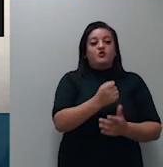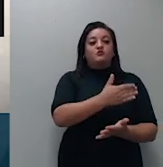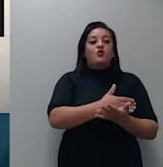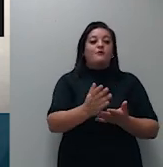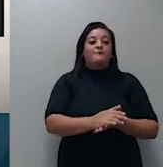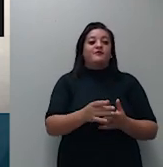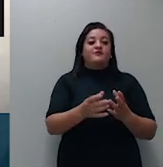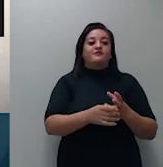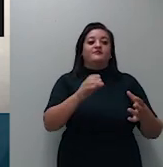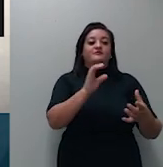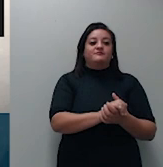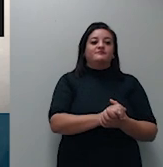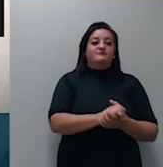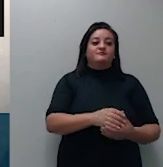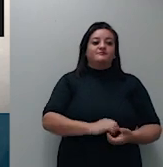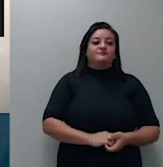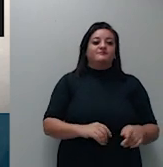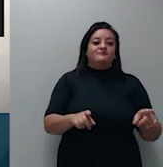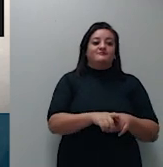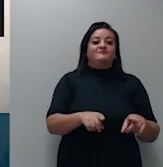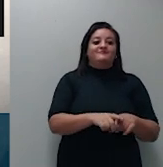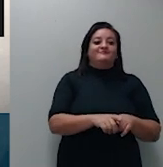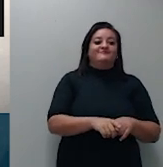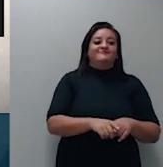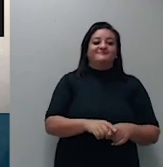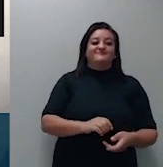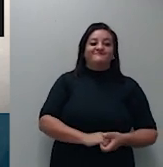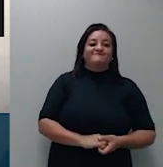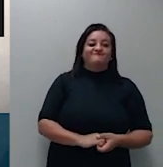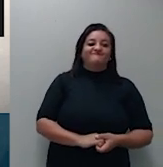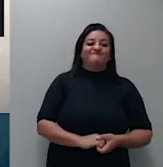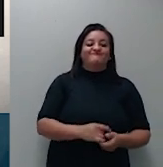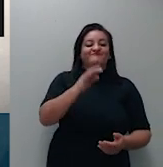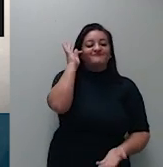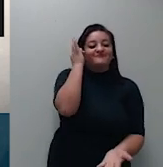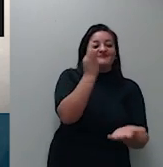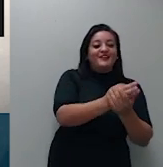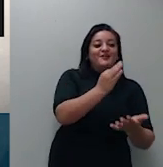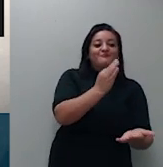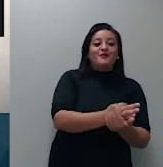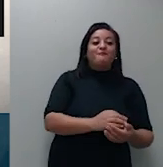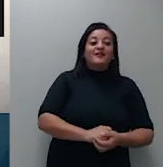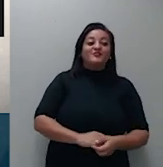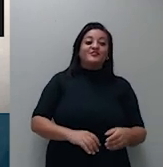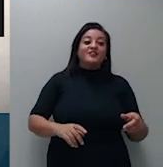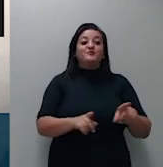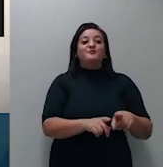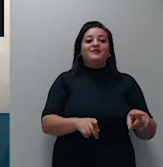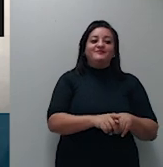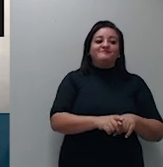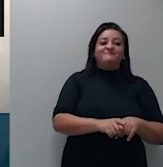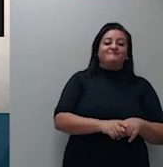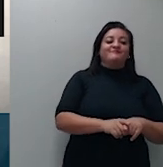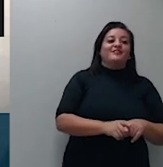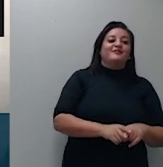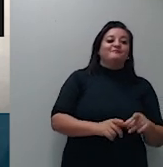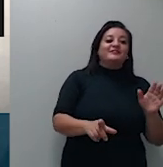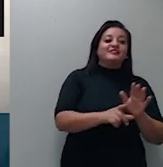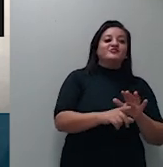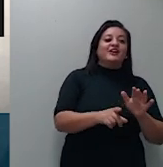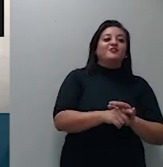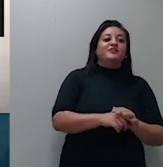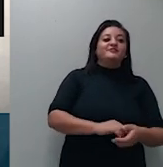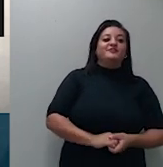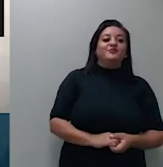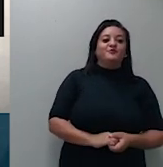data do início da união estável reconhecida por outra sentença até sentada no recurso especial de que a presunção